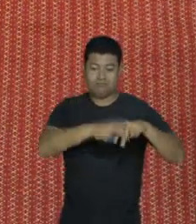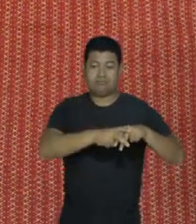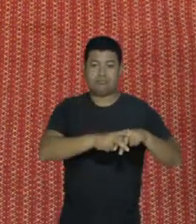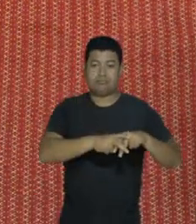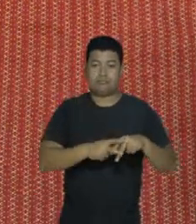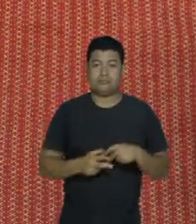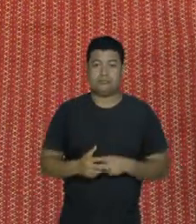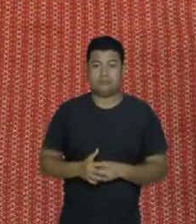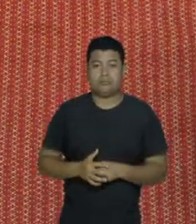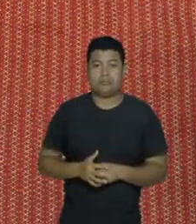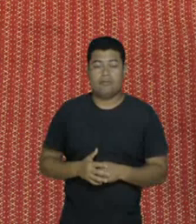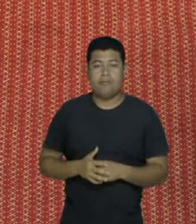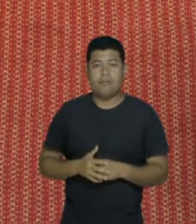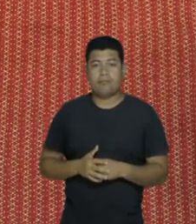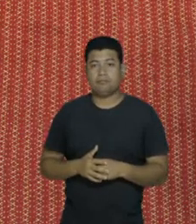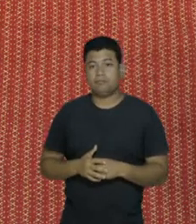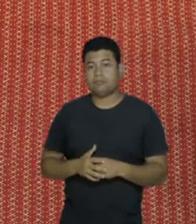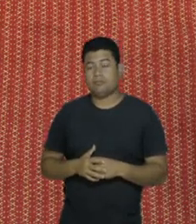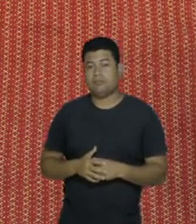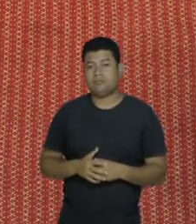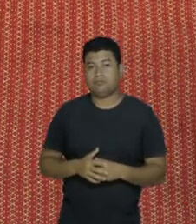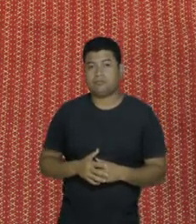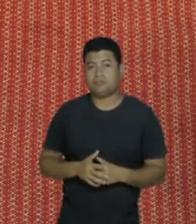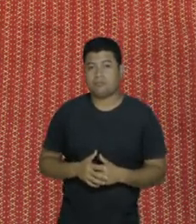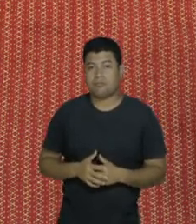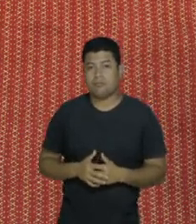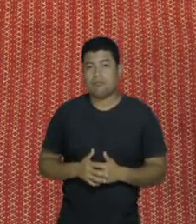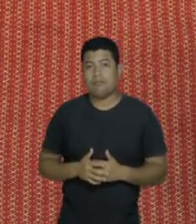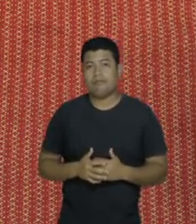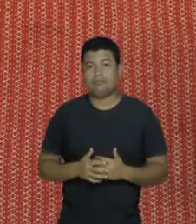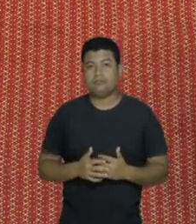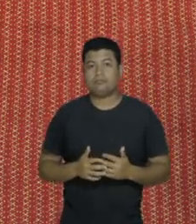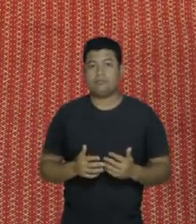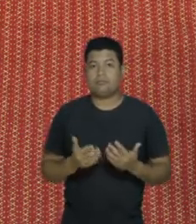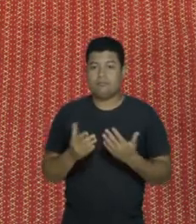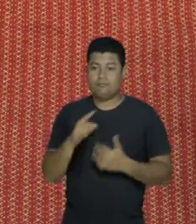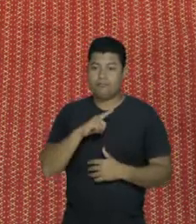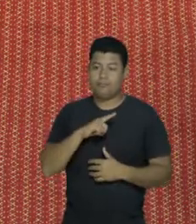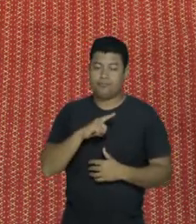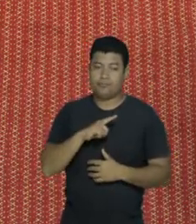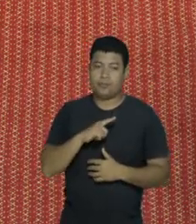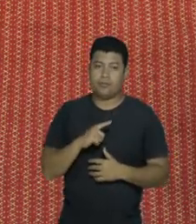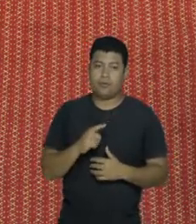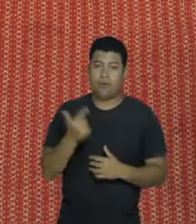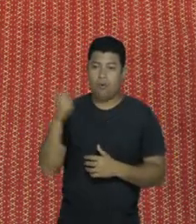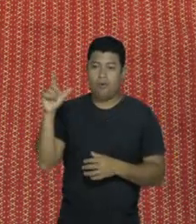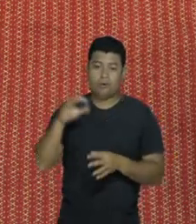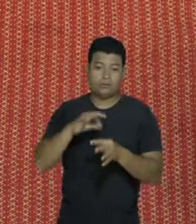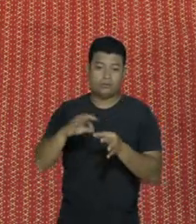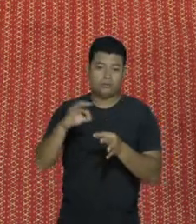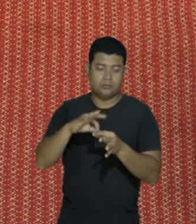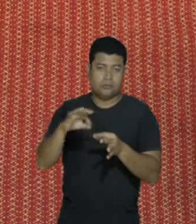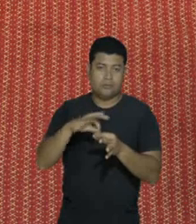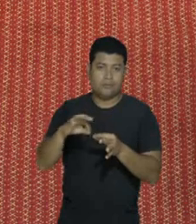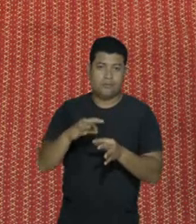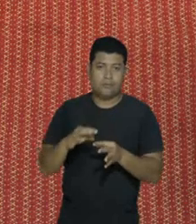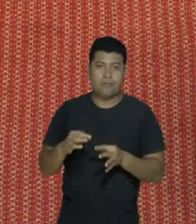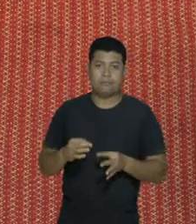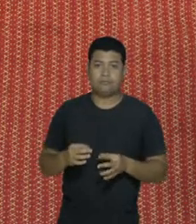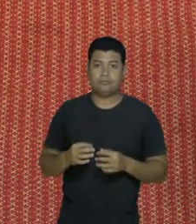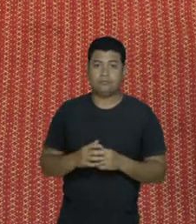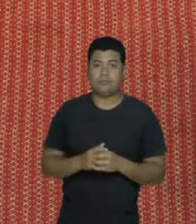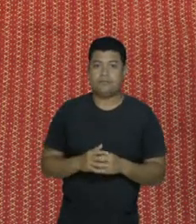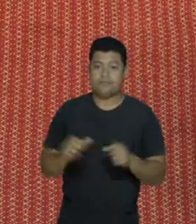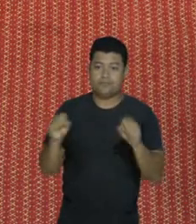primeiro, que é o Instituto Davidson, que, através de um sistema igual que está